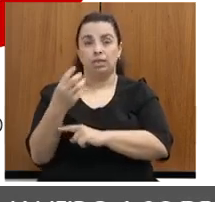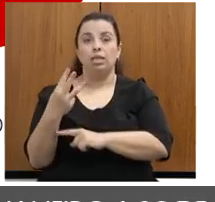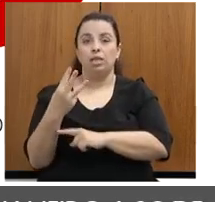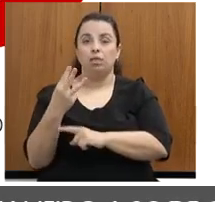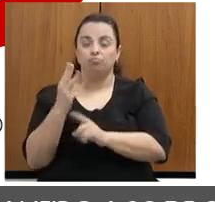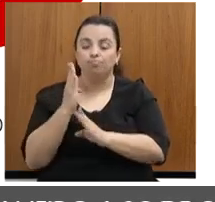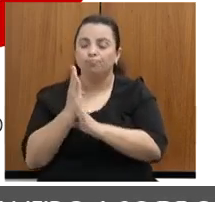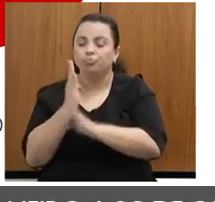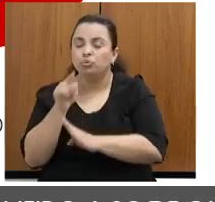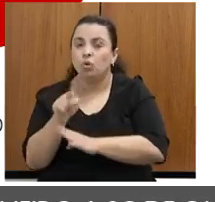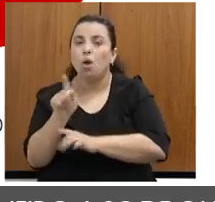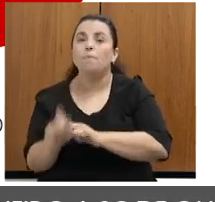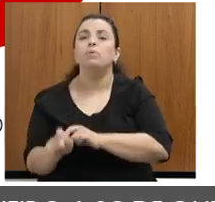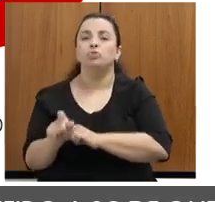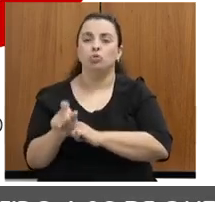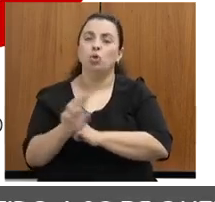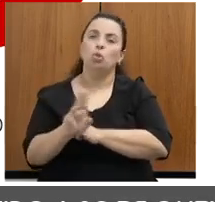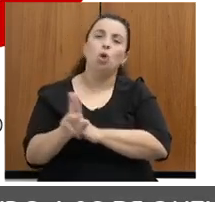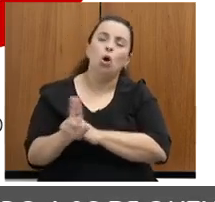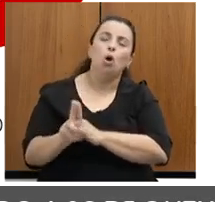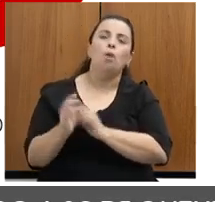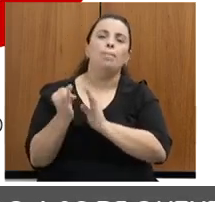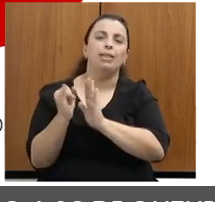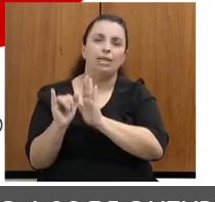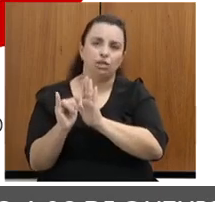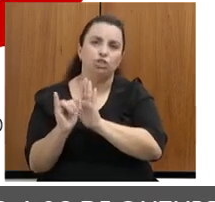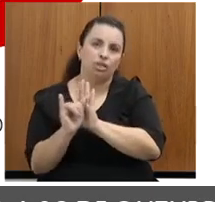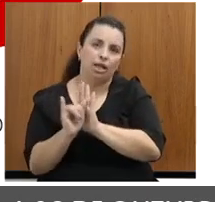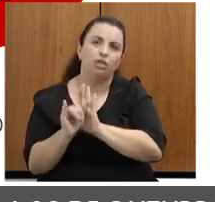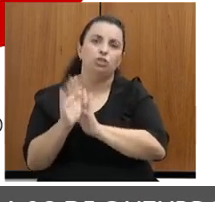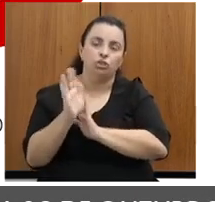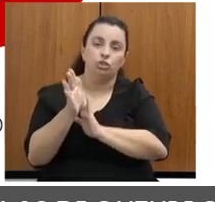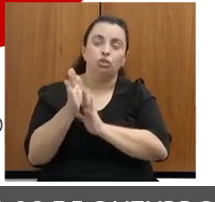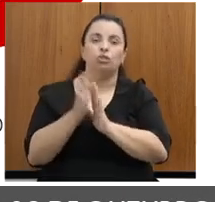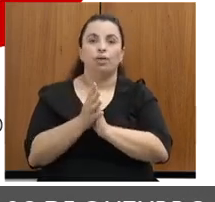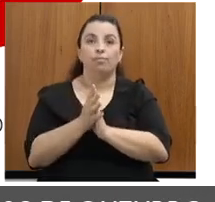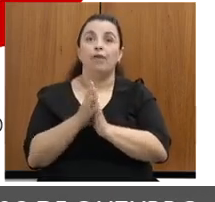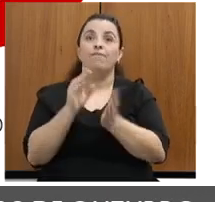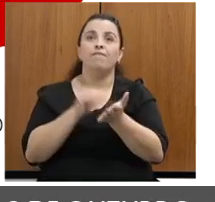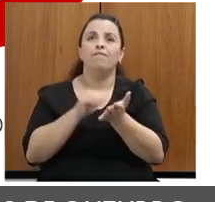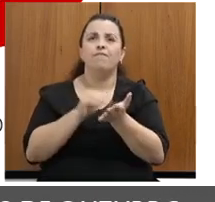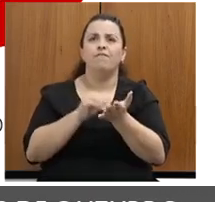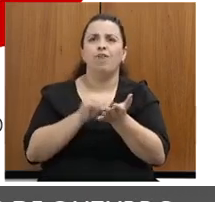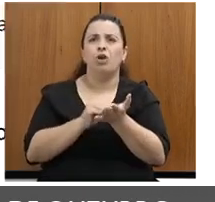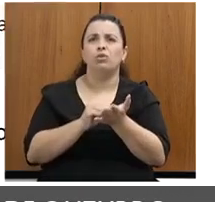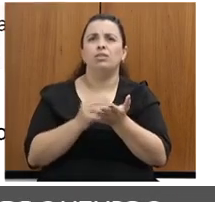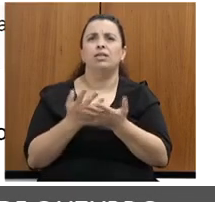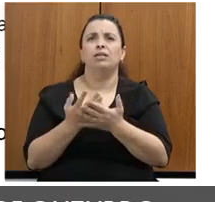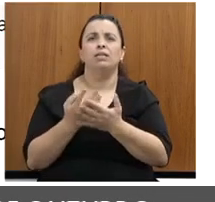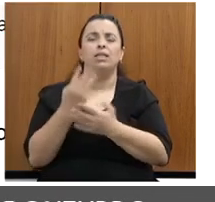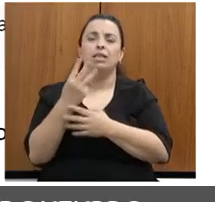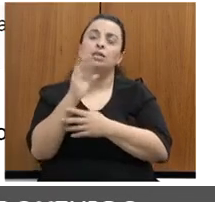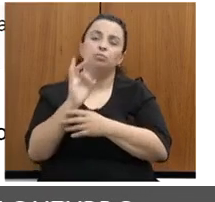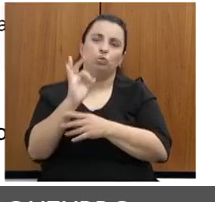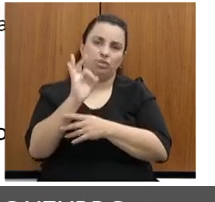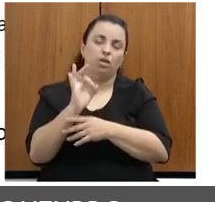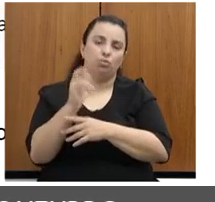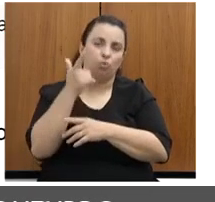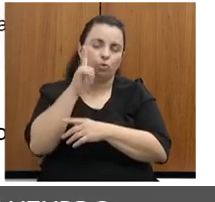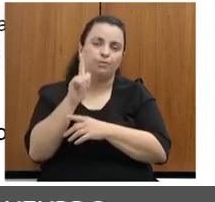neste momento 37 para serem identificadas pode passar